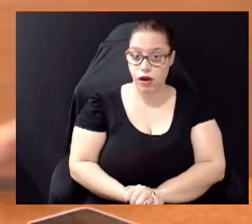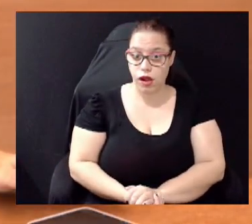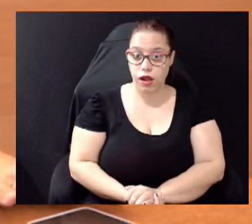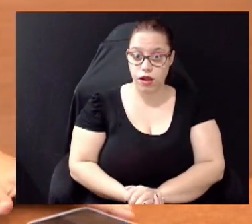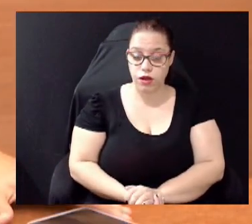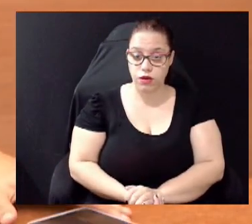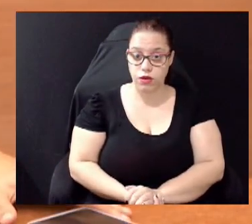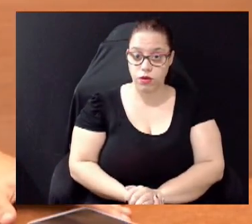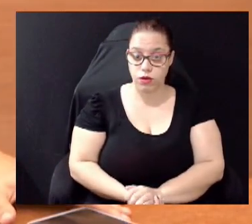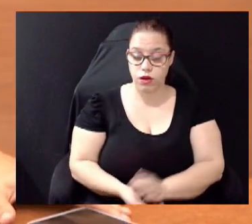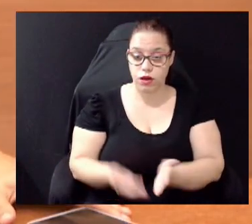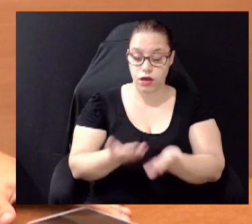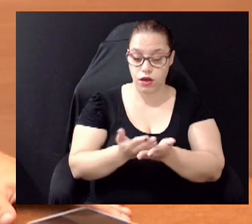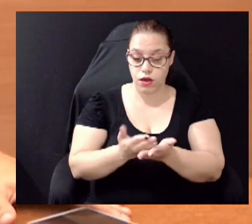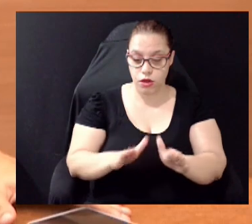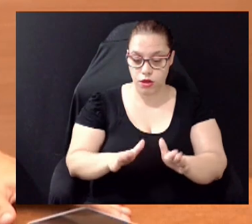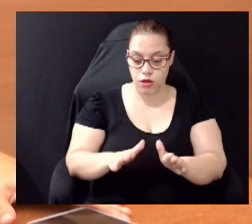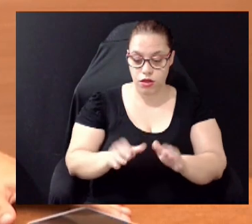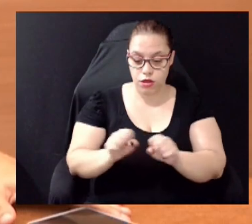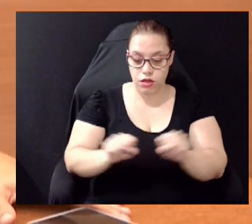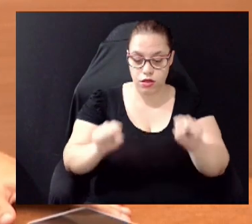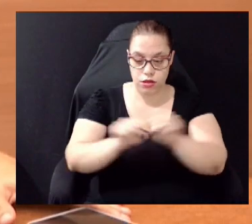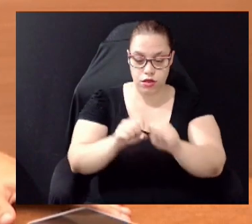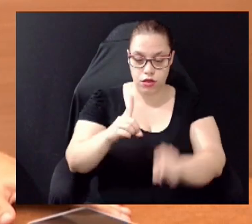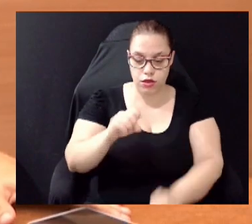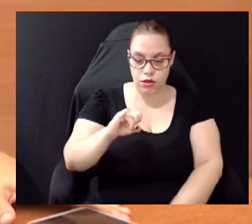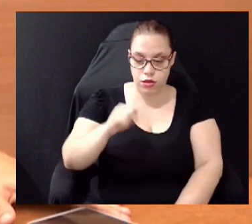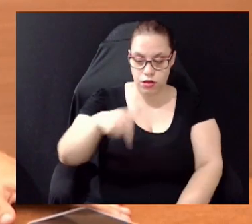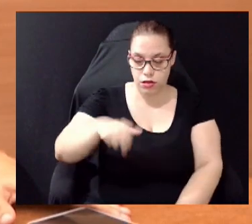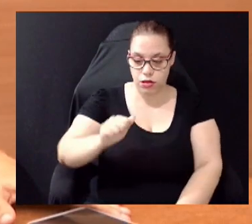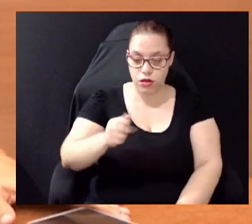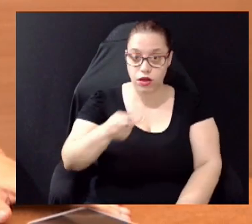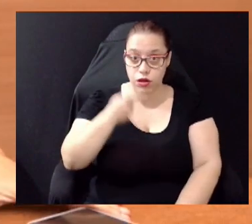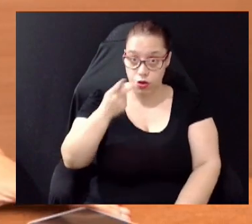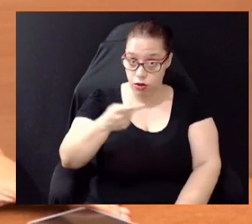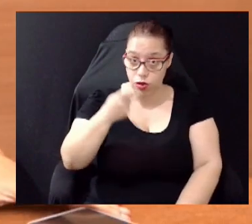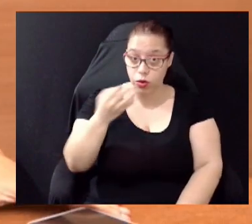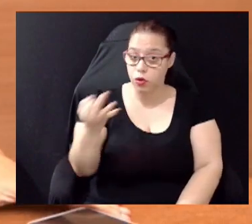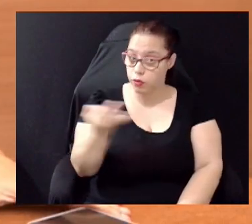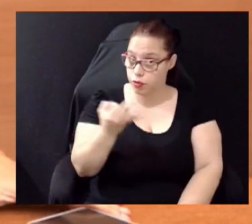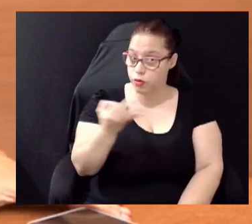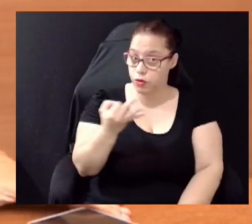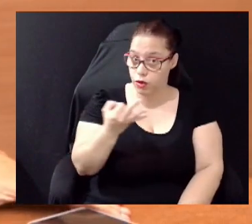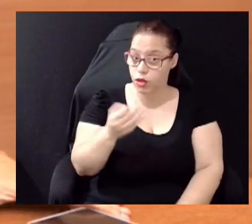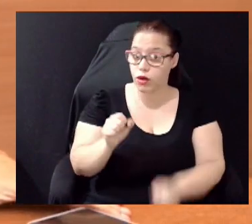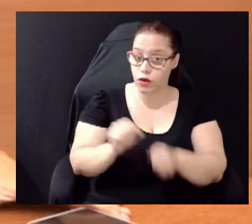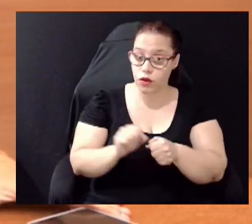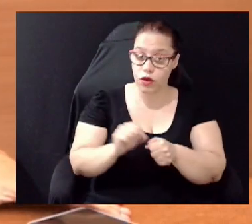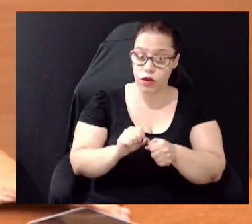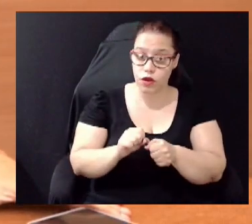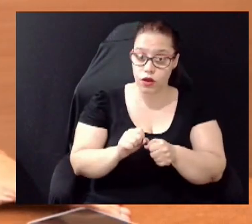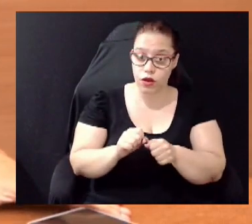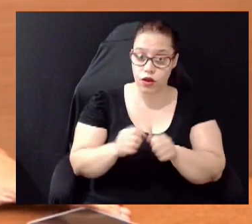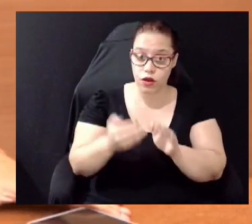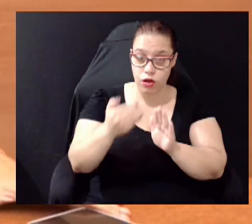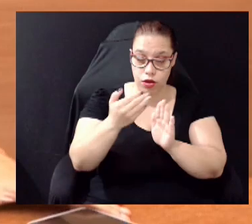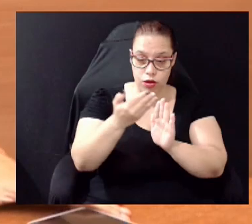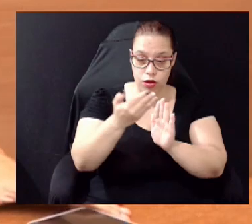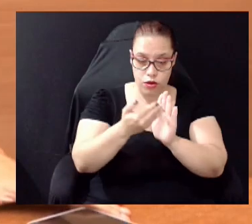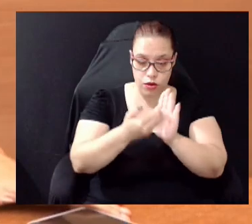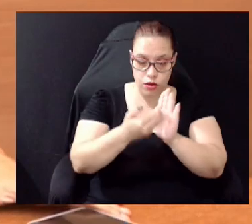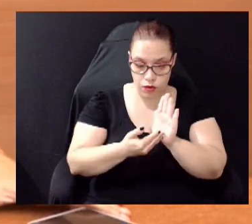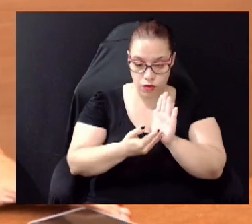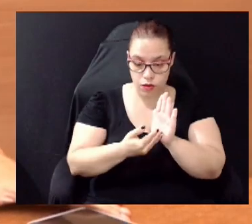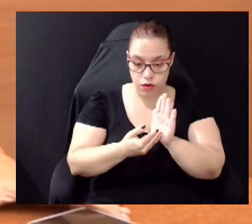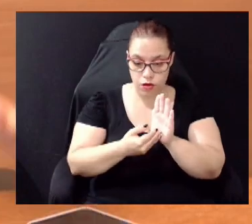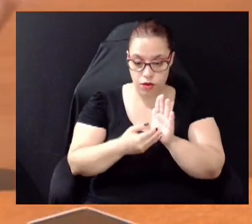está, como a Diana colocou, que eu acho que foi uma colocação ótima que a Diana fez, que é o termômetro da sociedade, né? Então, nós